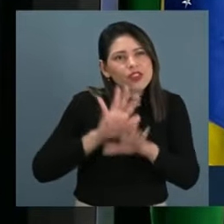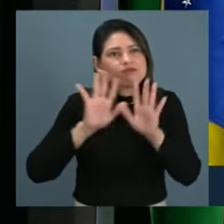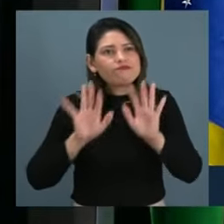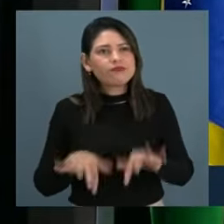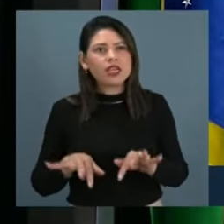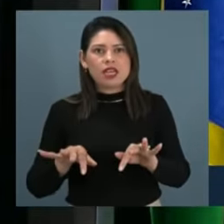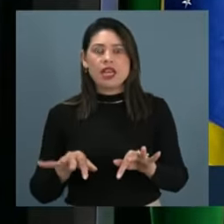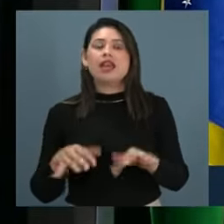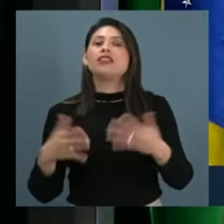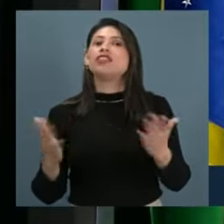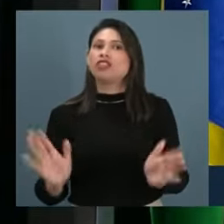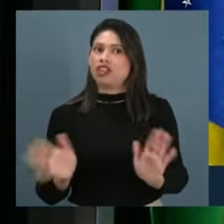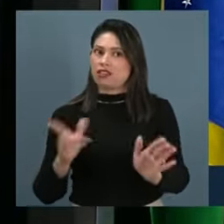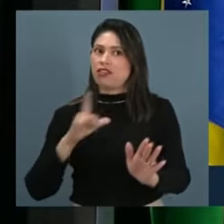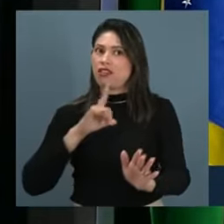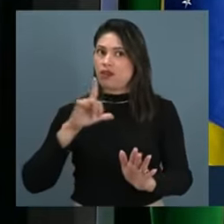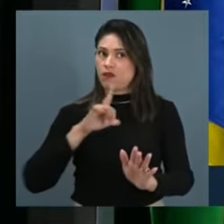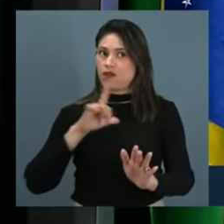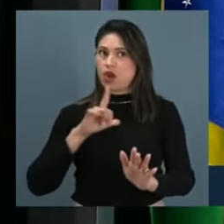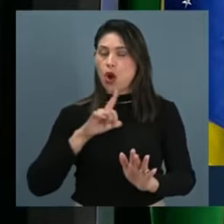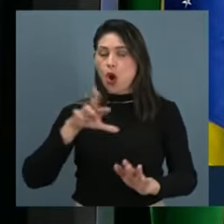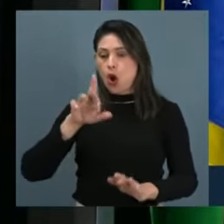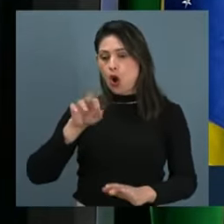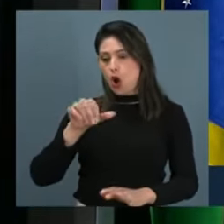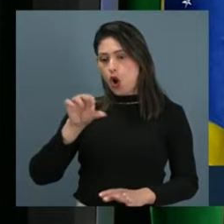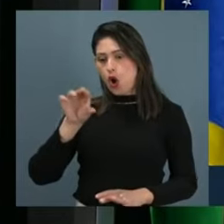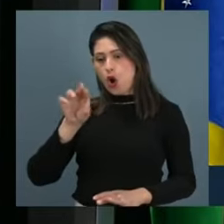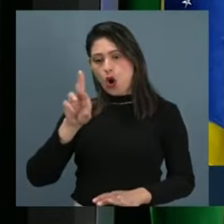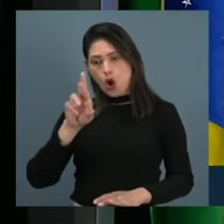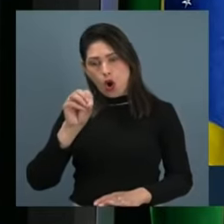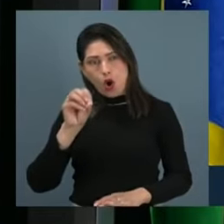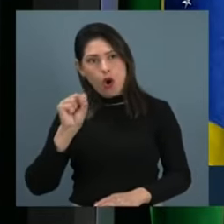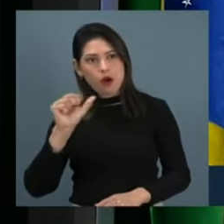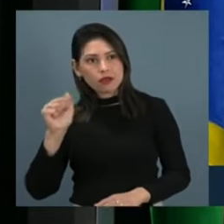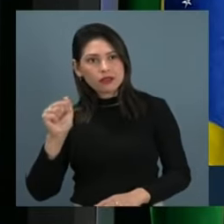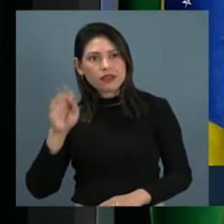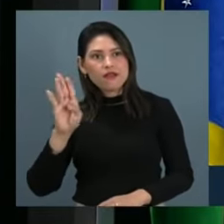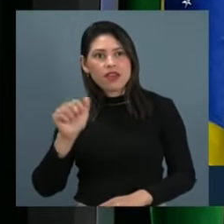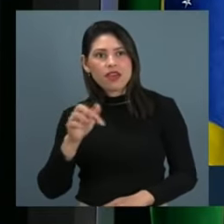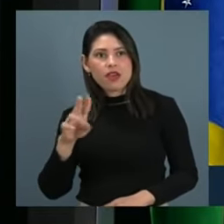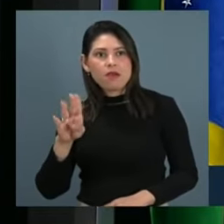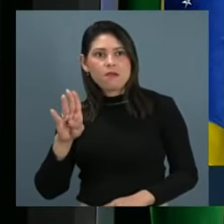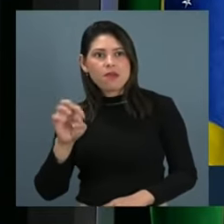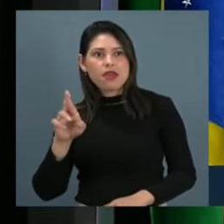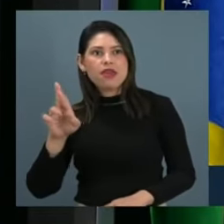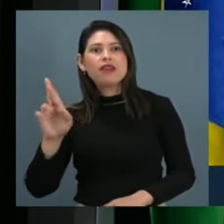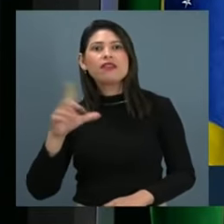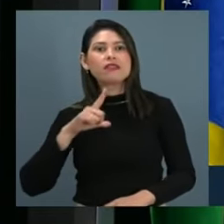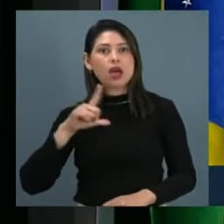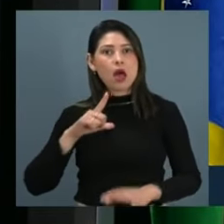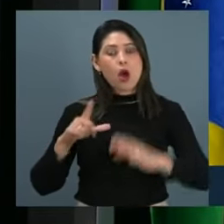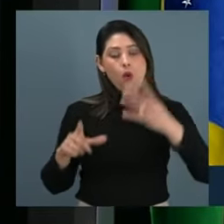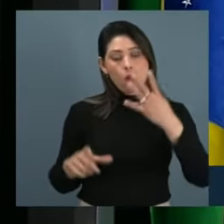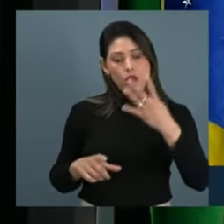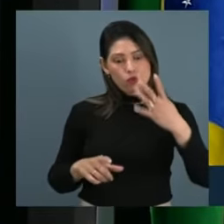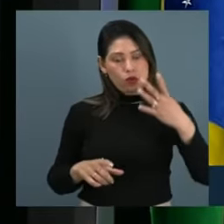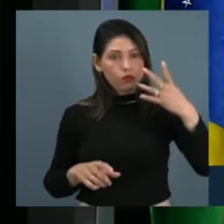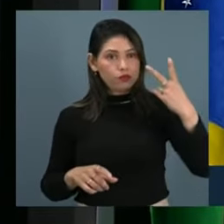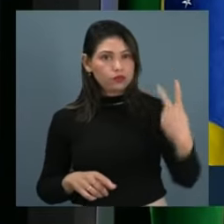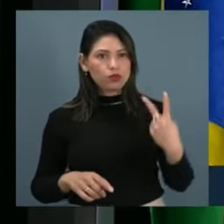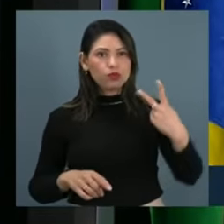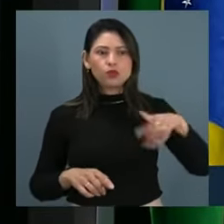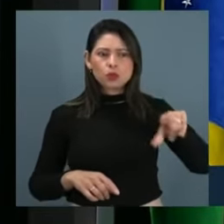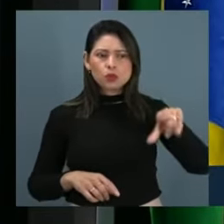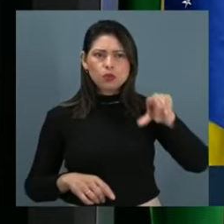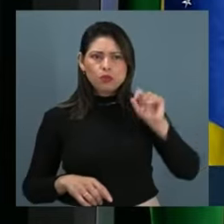lamentável procedimento da Rosa Weber, que, como relatora da DPF 442, optou por